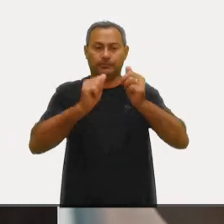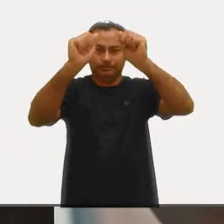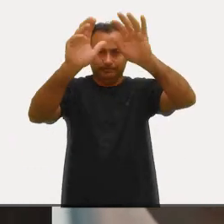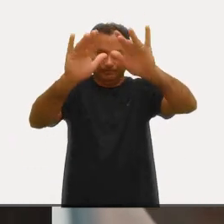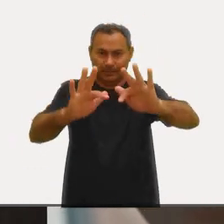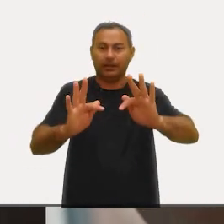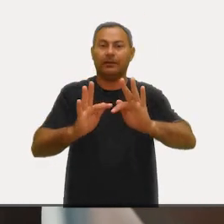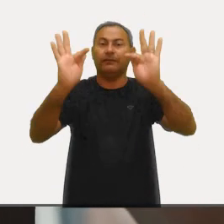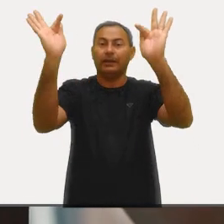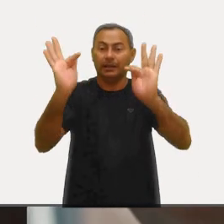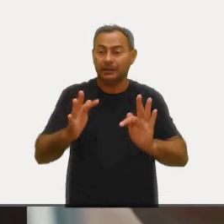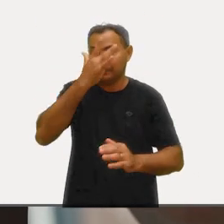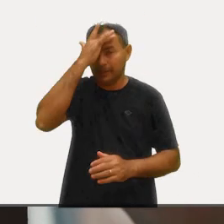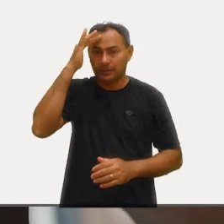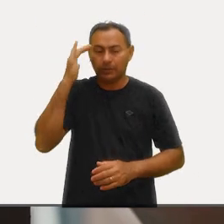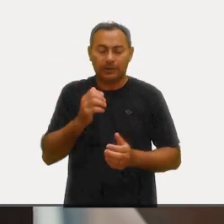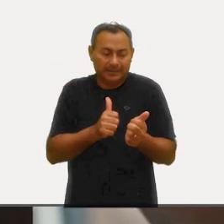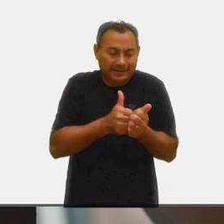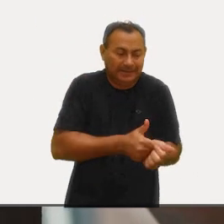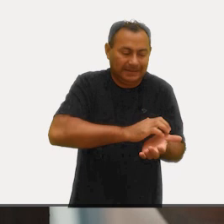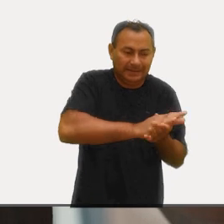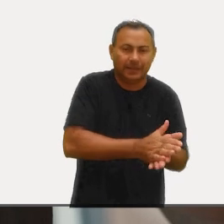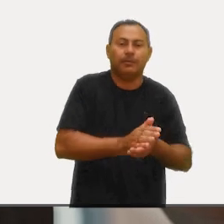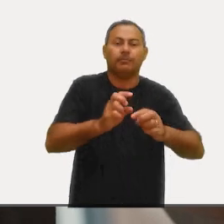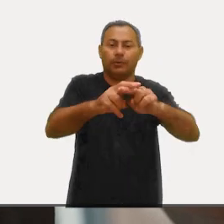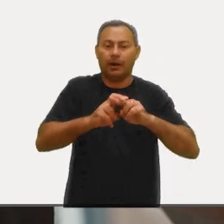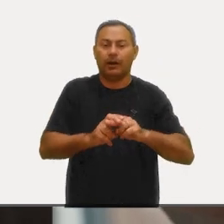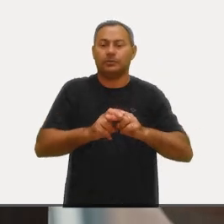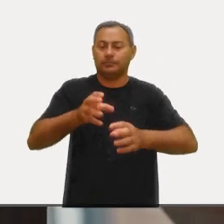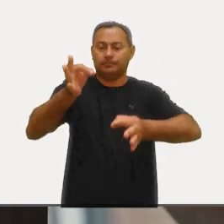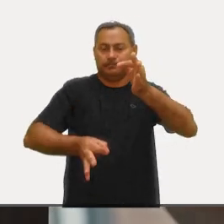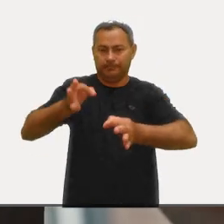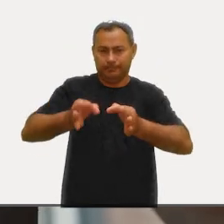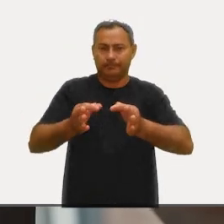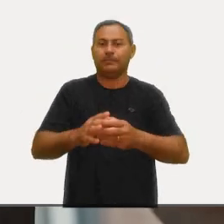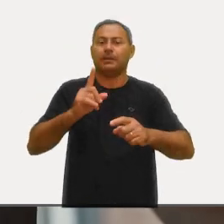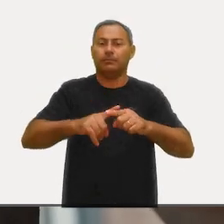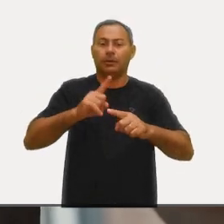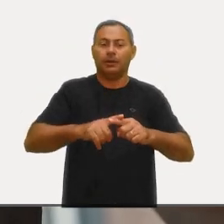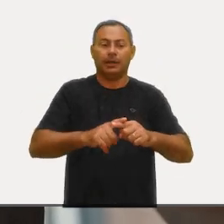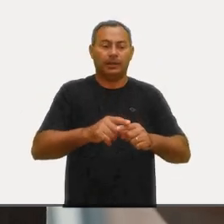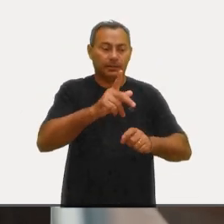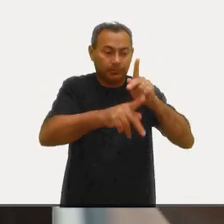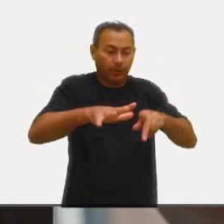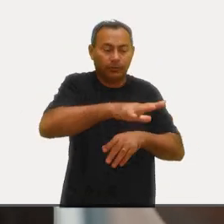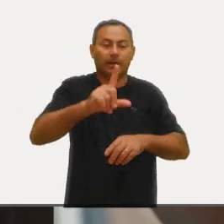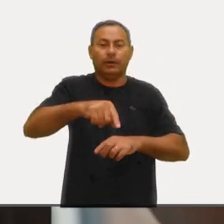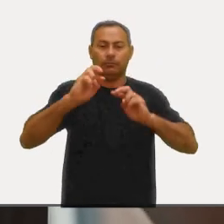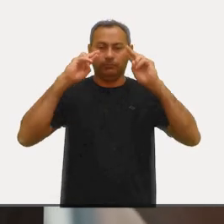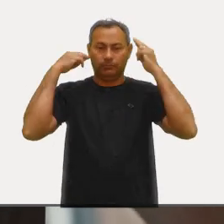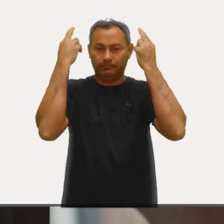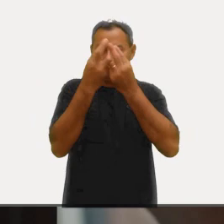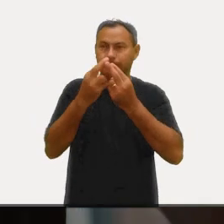última bem-aventurança, bem-aventurados os perseguidos por causa da justiça, porque deles é o reino